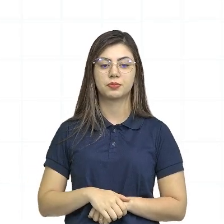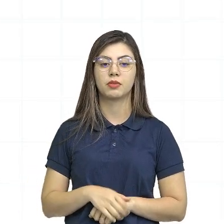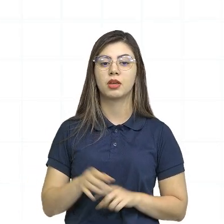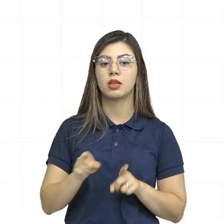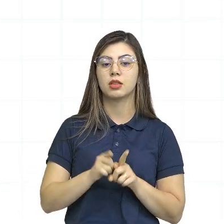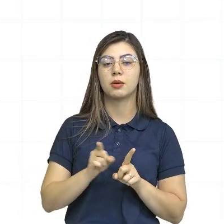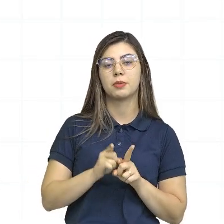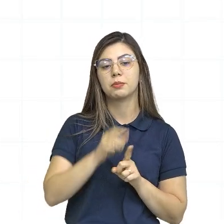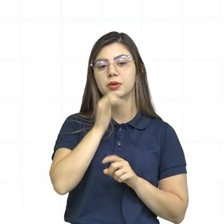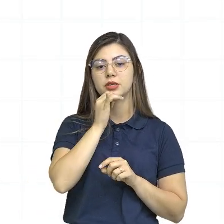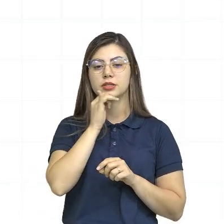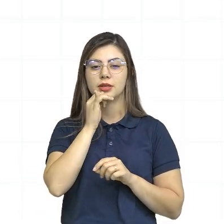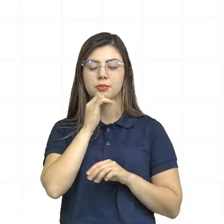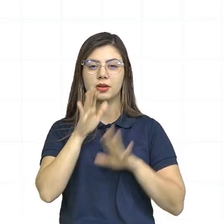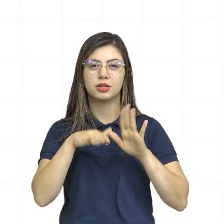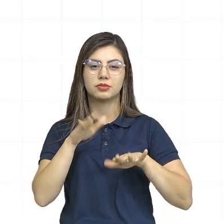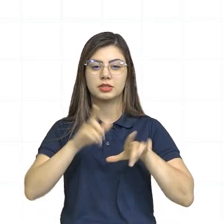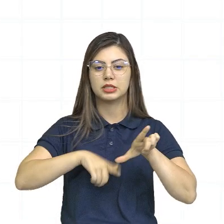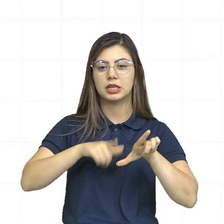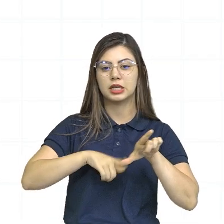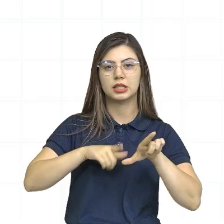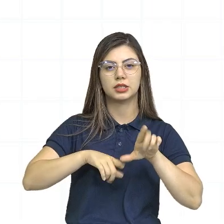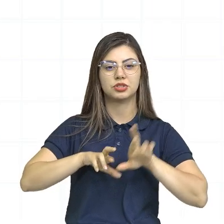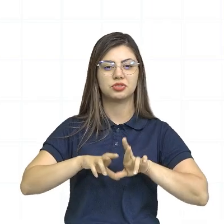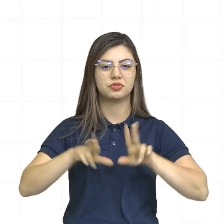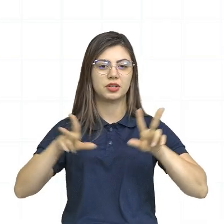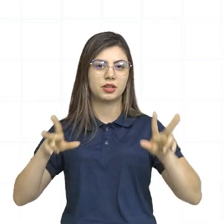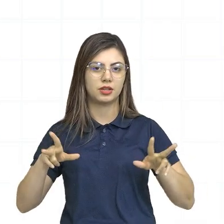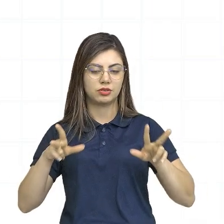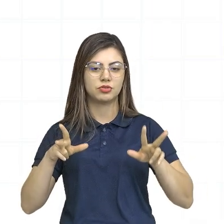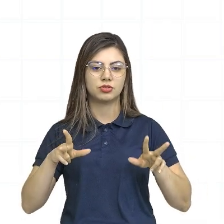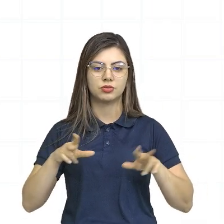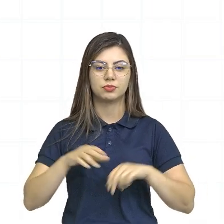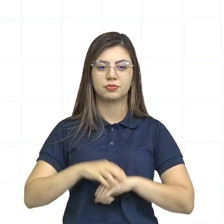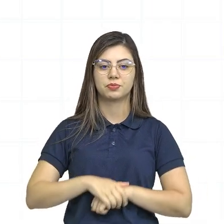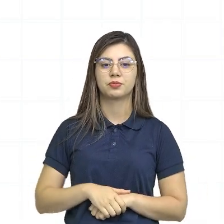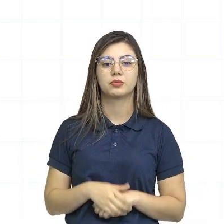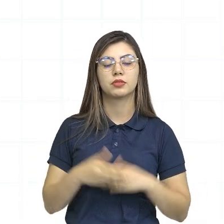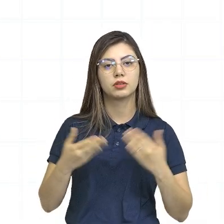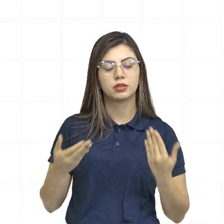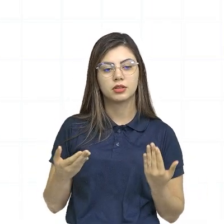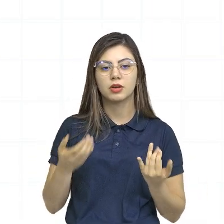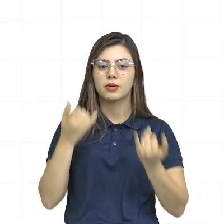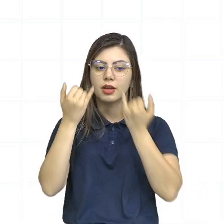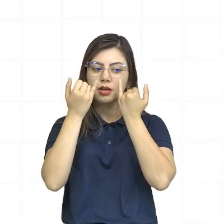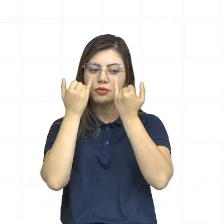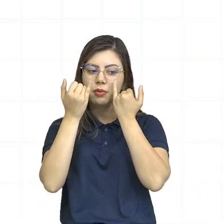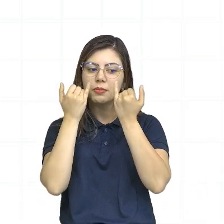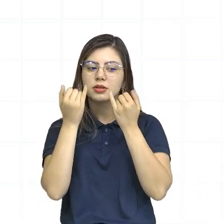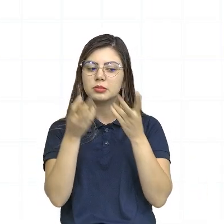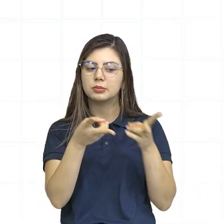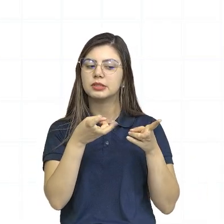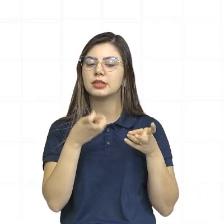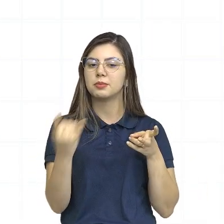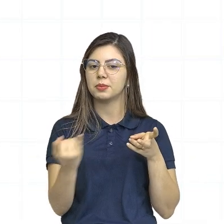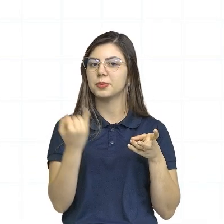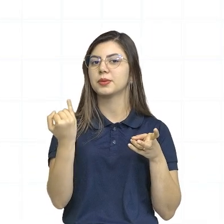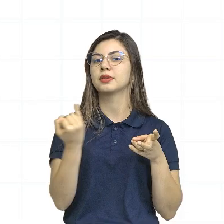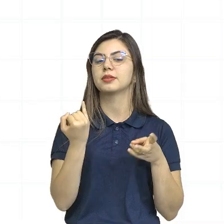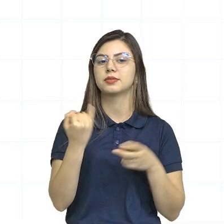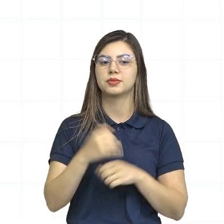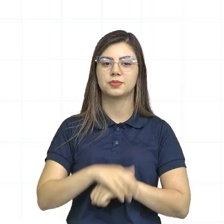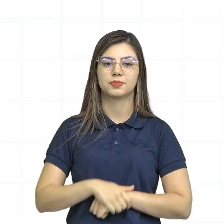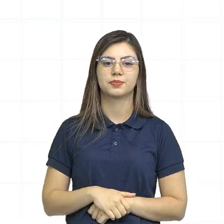tipos especiais, né? Negrito, itálico, sublinhado, essas são informações bem importantes que eu vou buscar no meu texto.